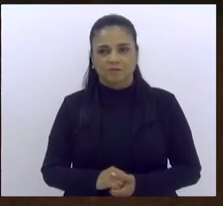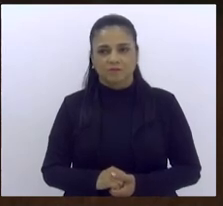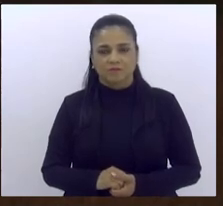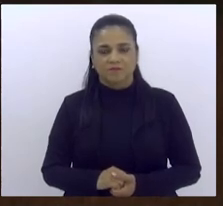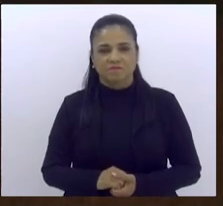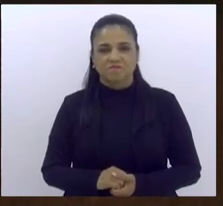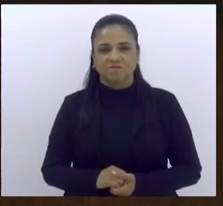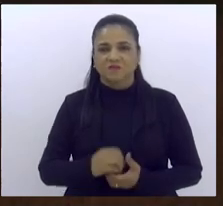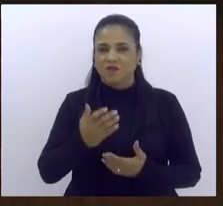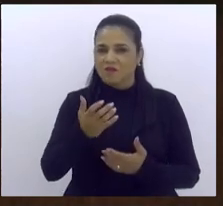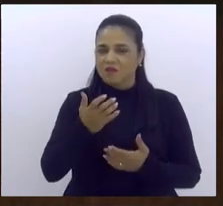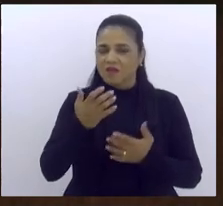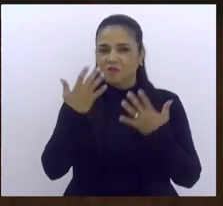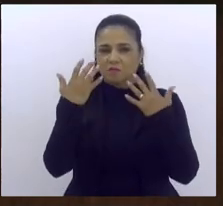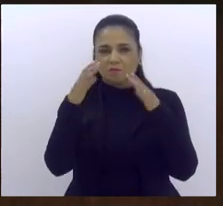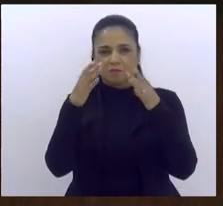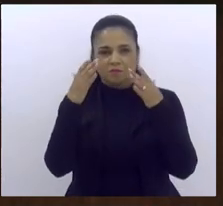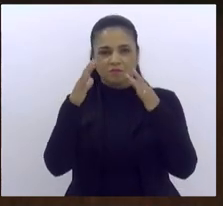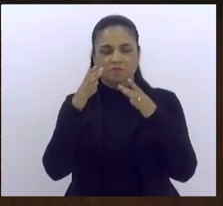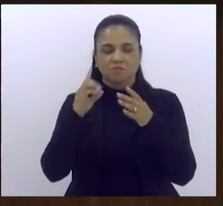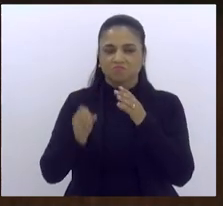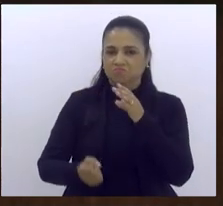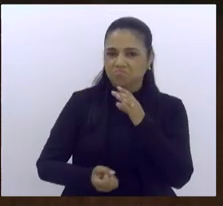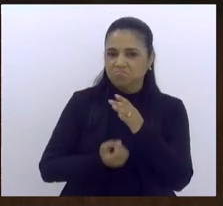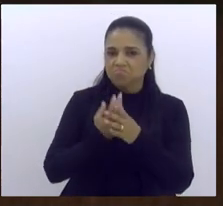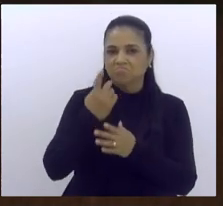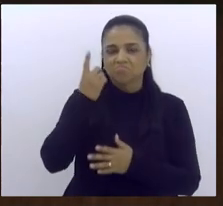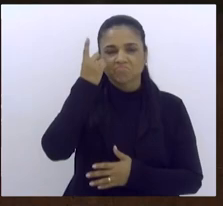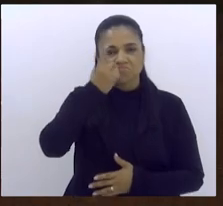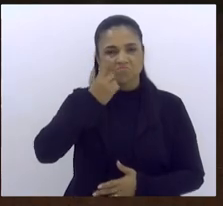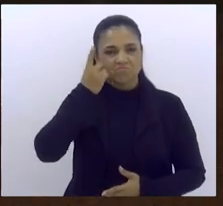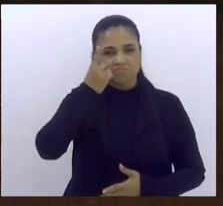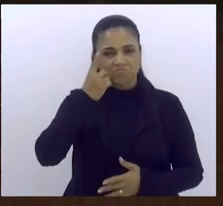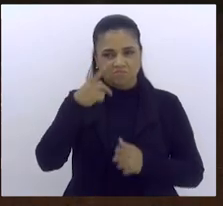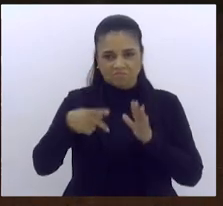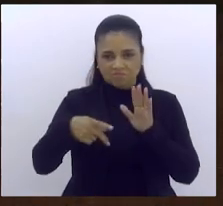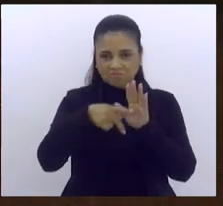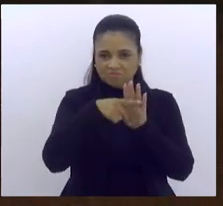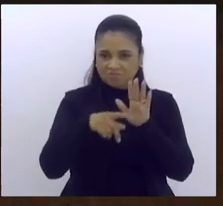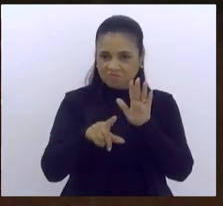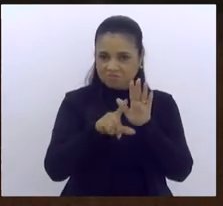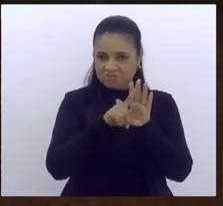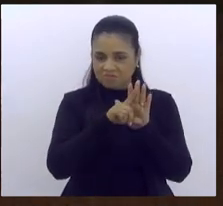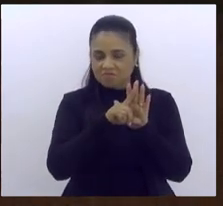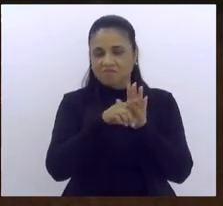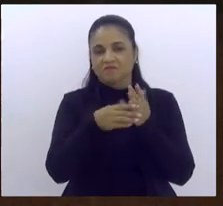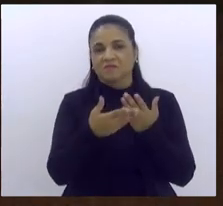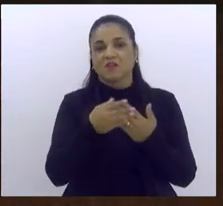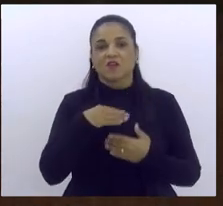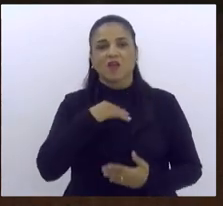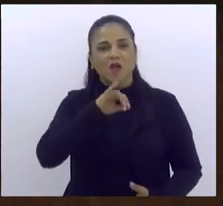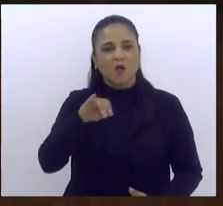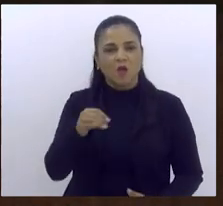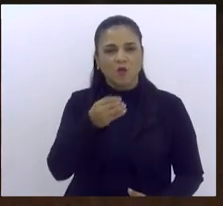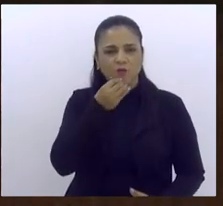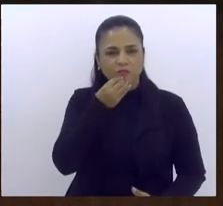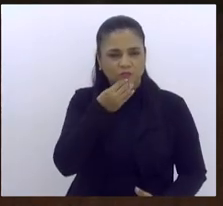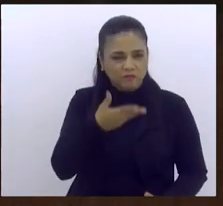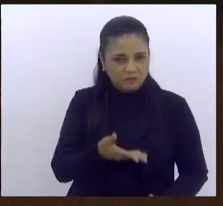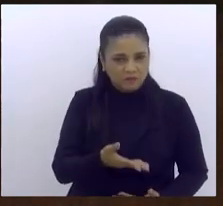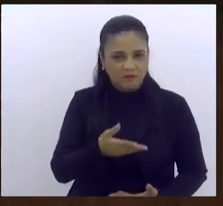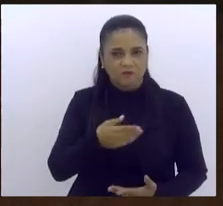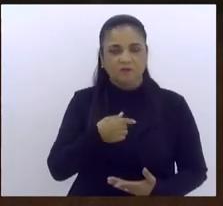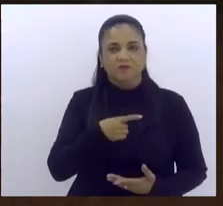Queria parabenizar a autora do projeto e queria, aproveitando a oportunidade... não tive